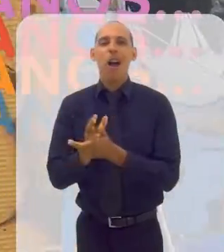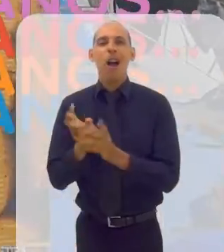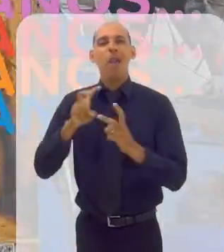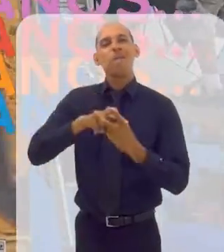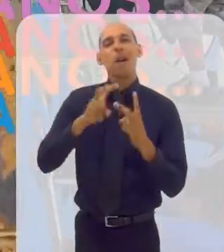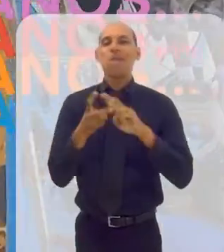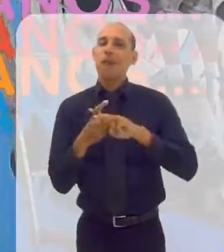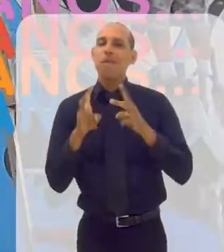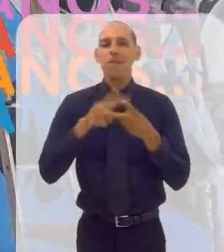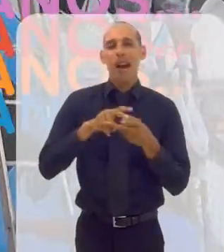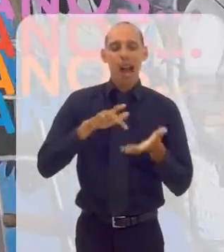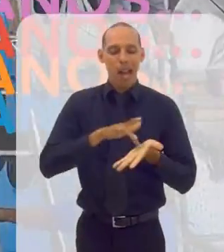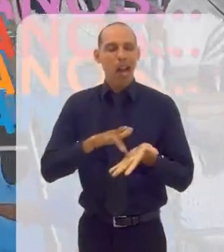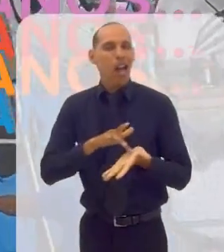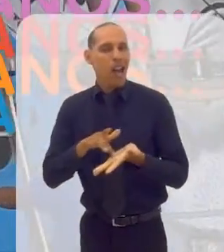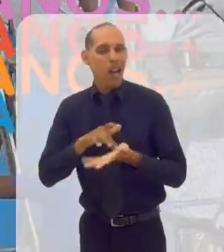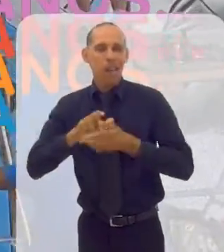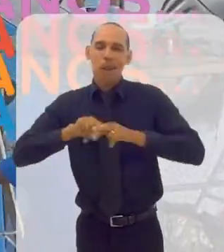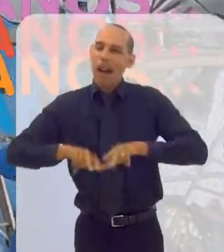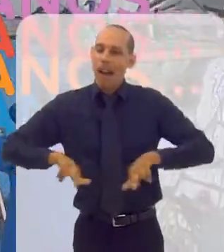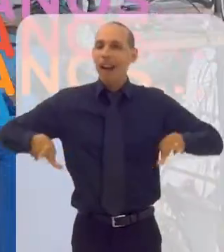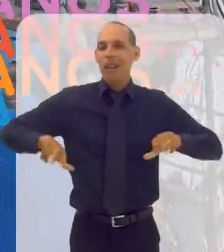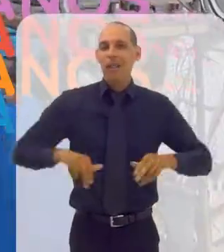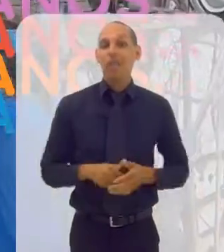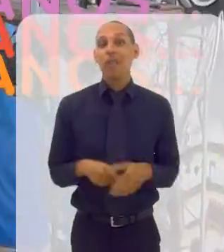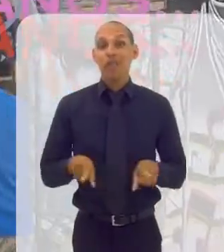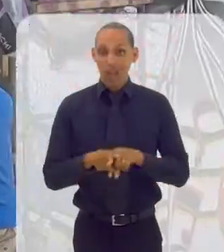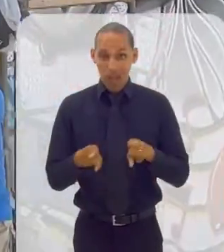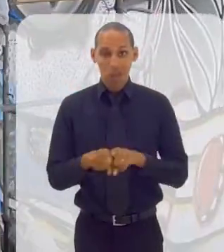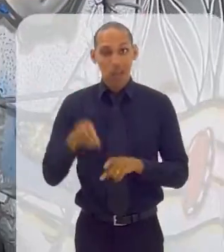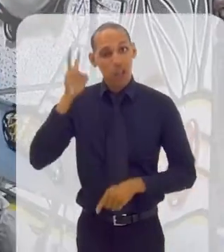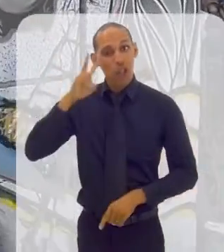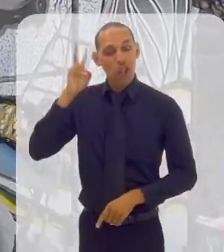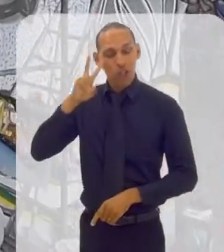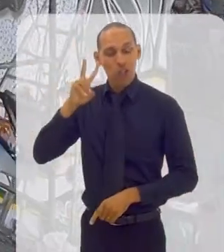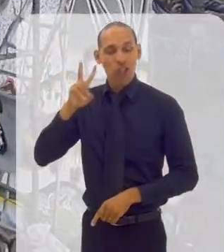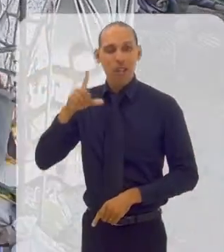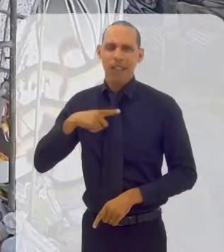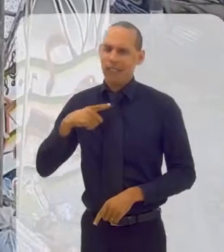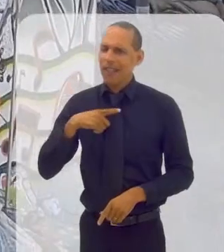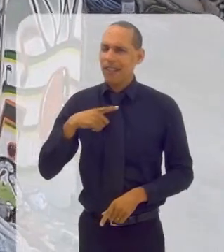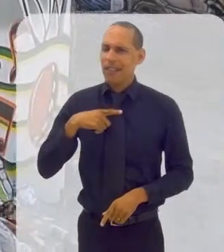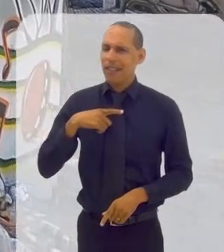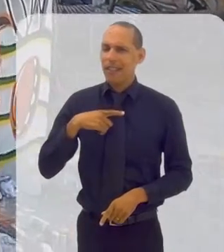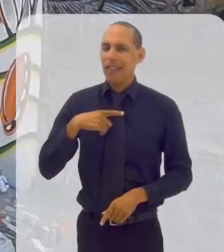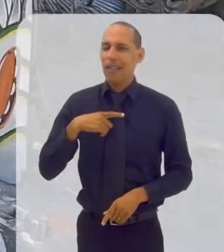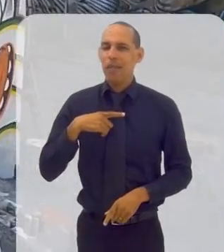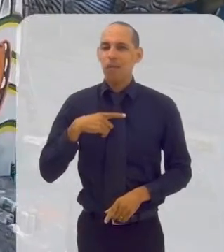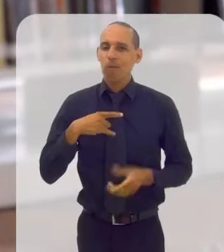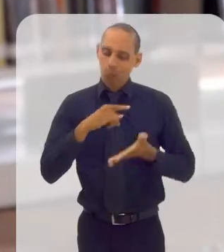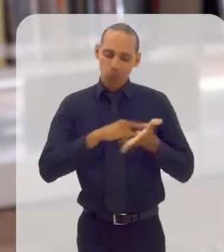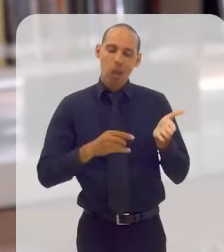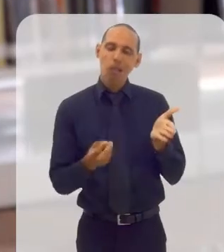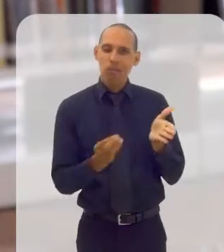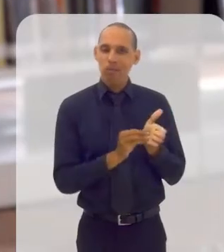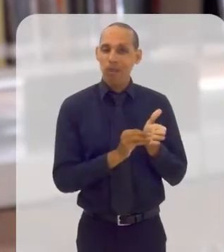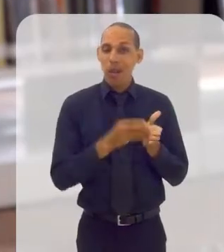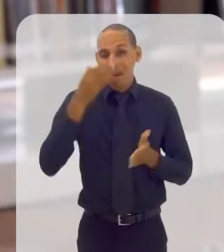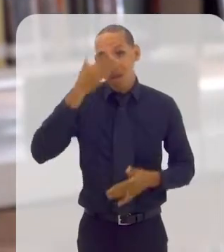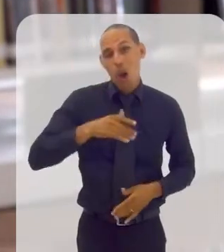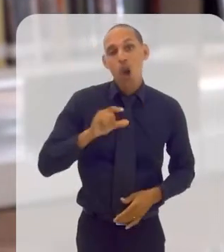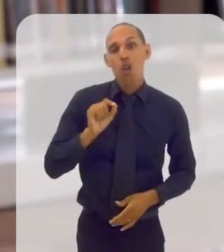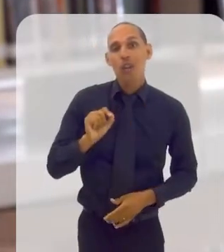sambistas, capoeiras, ciganos, né? E, inclusive, pelos relatos históricos que nós temos, pelas